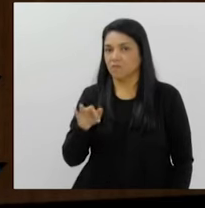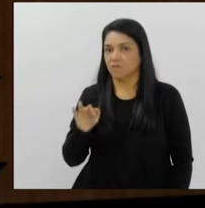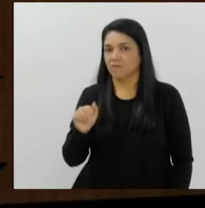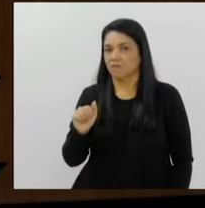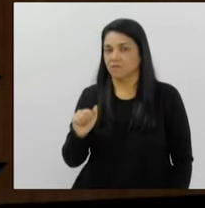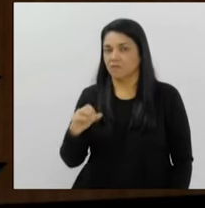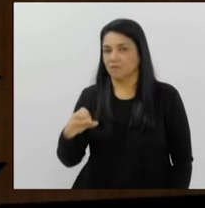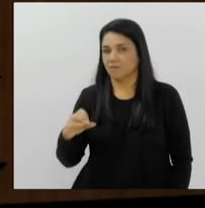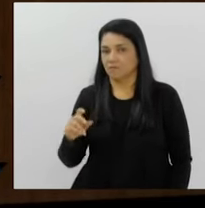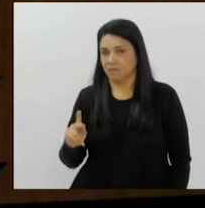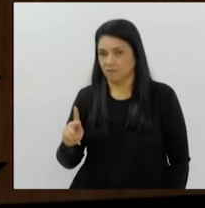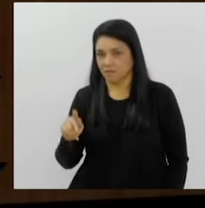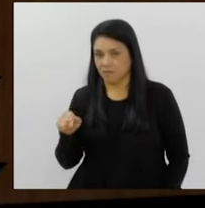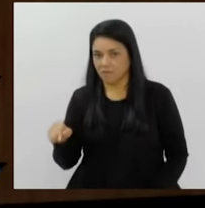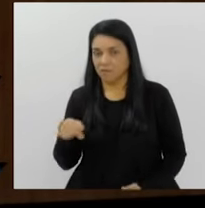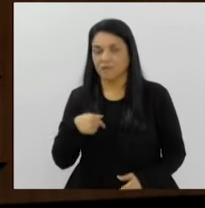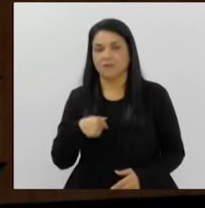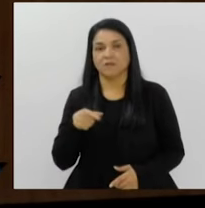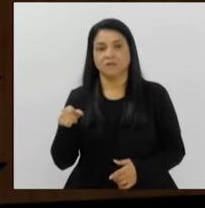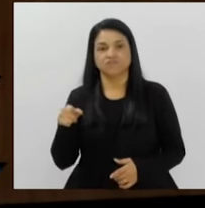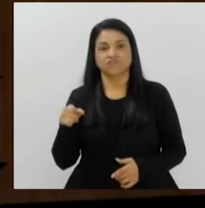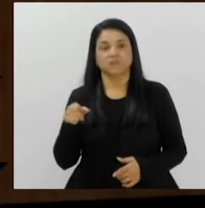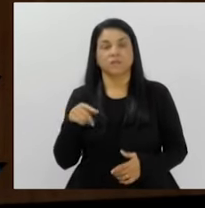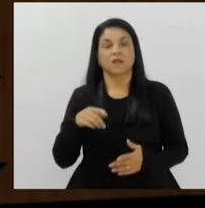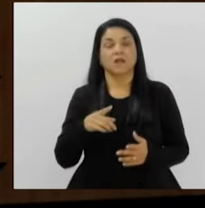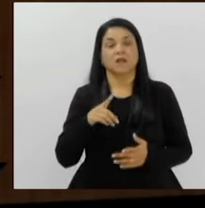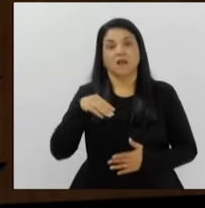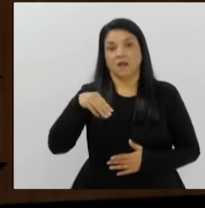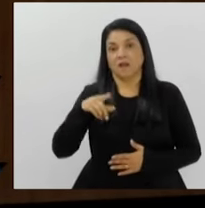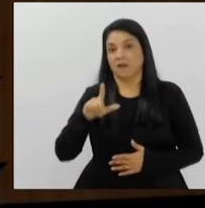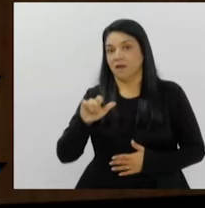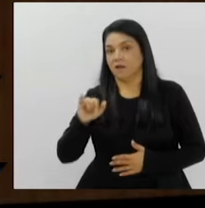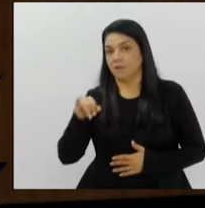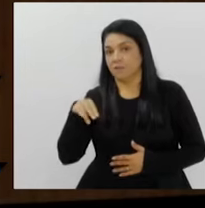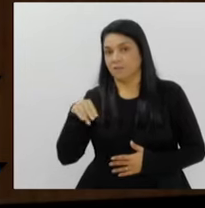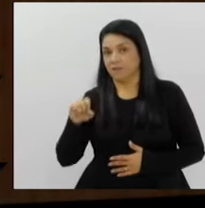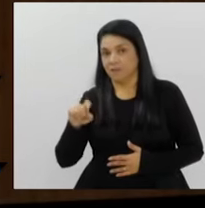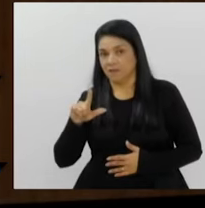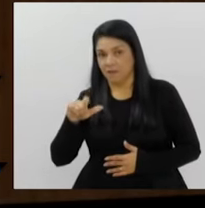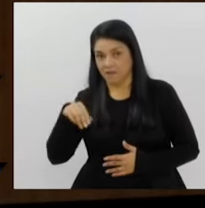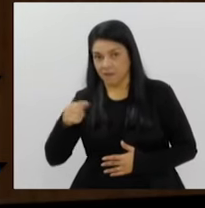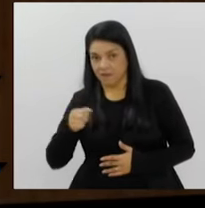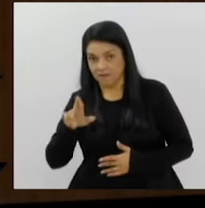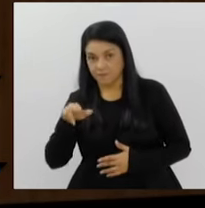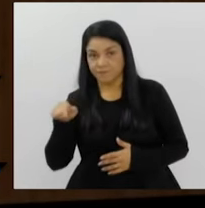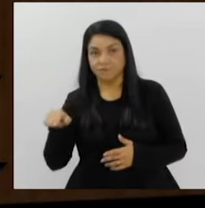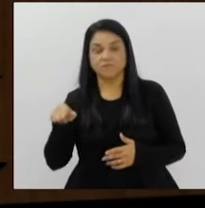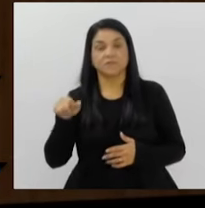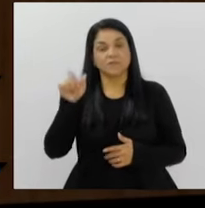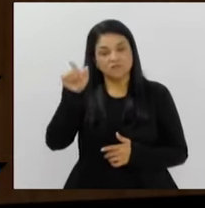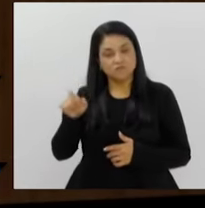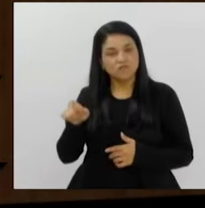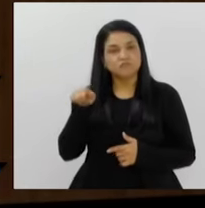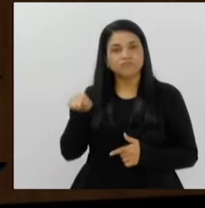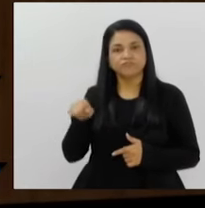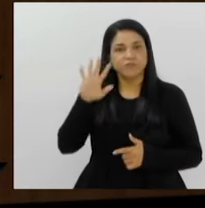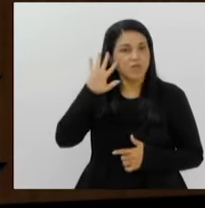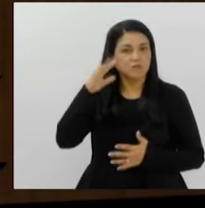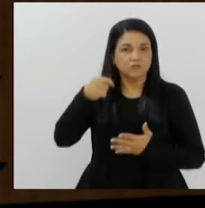essa liminar de Vossa Excelência está trazendo prejuízos como